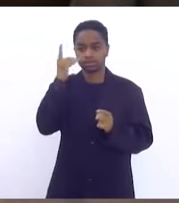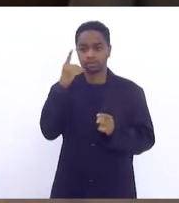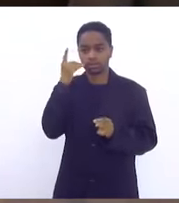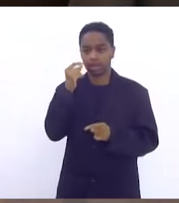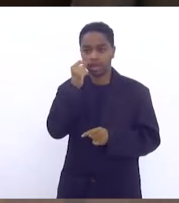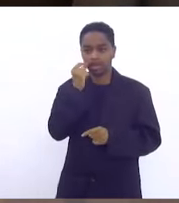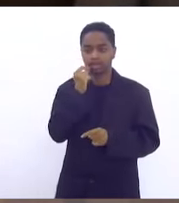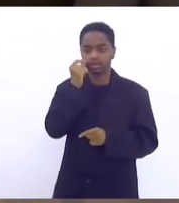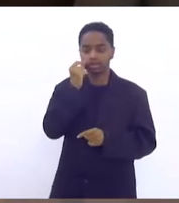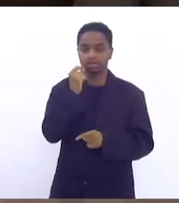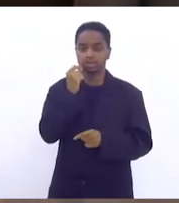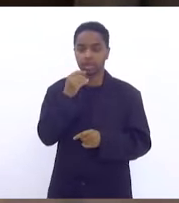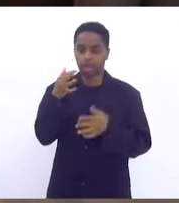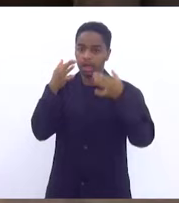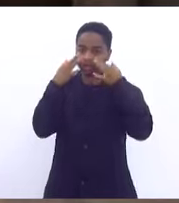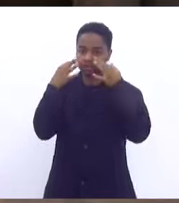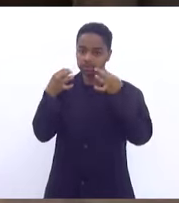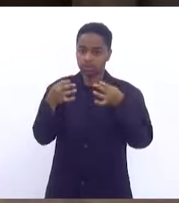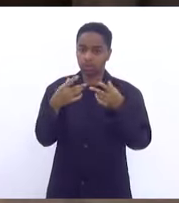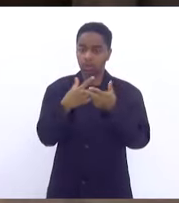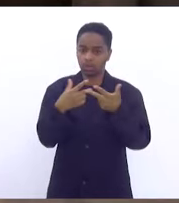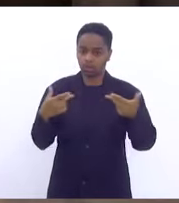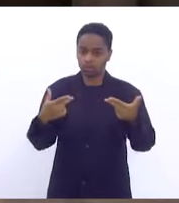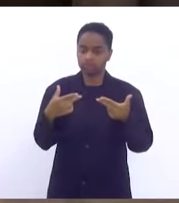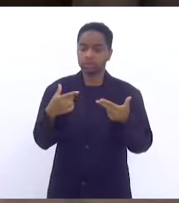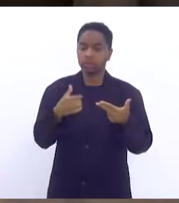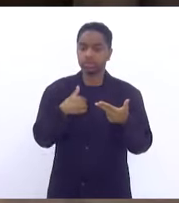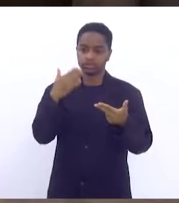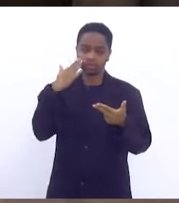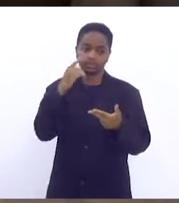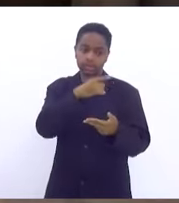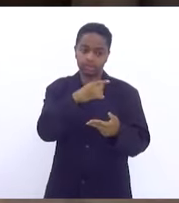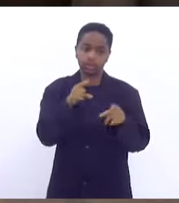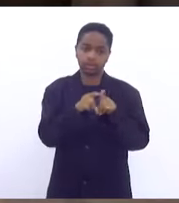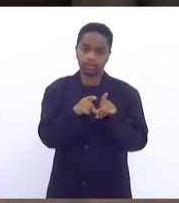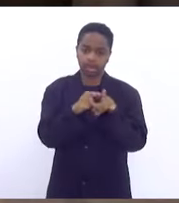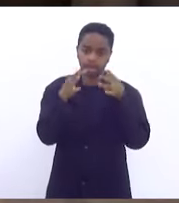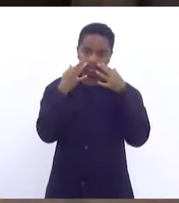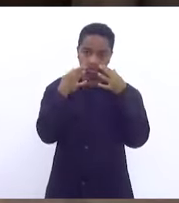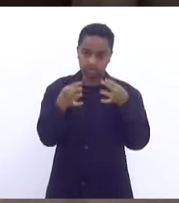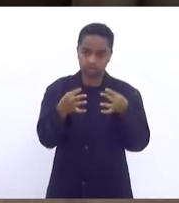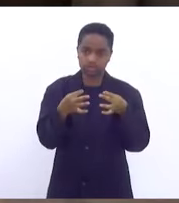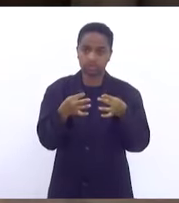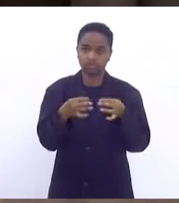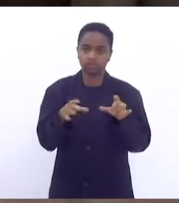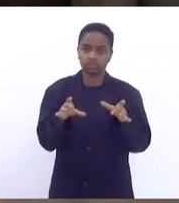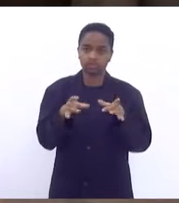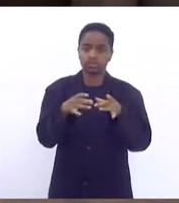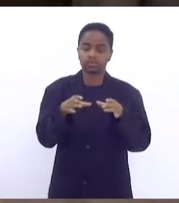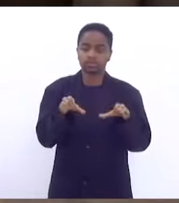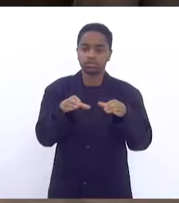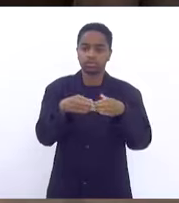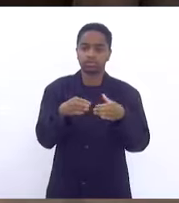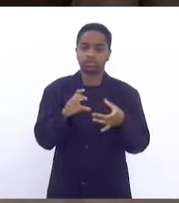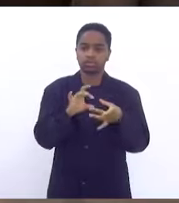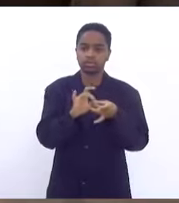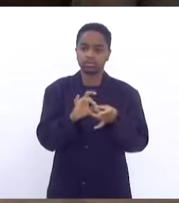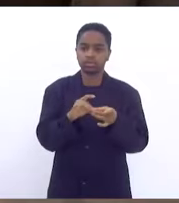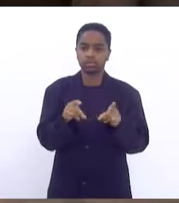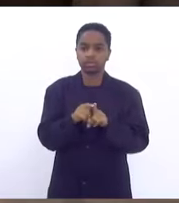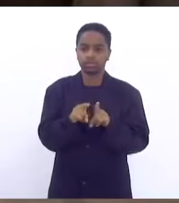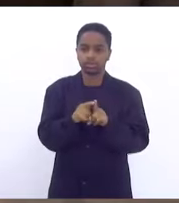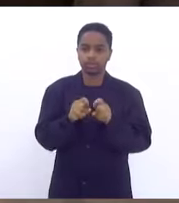está antenado numa questão crítica, que eu sei que Vossa Excelência também tem muito apreço pela corporação e seu mandato também é dedicado a